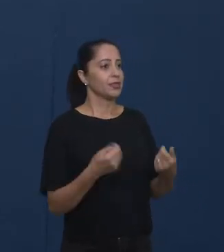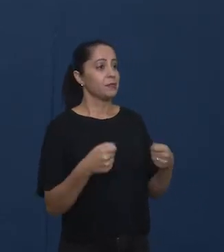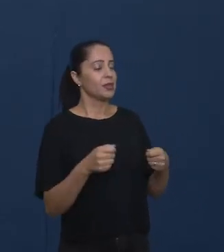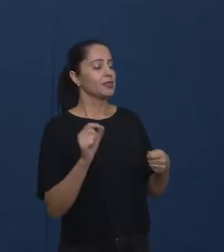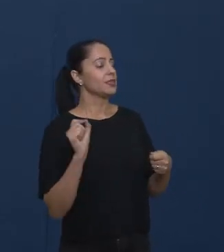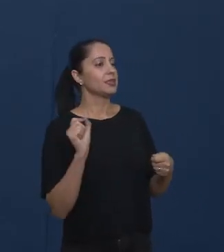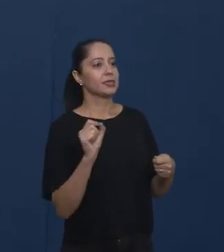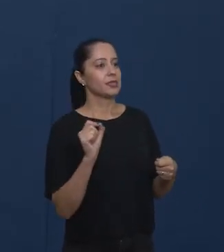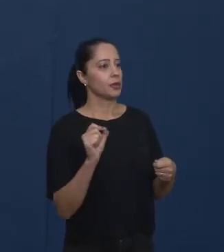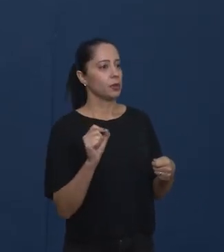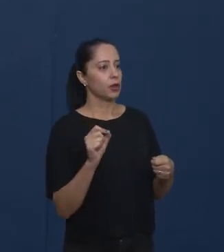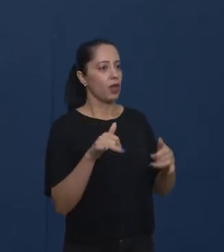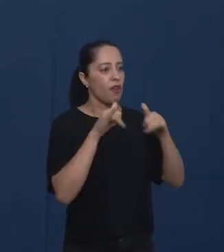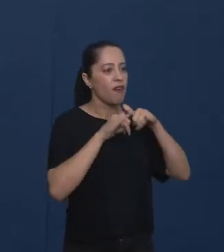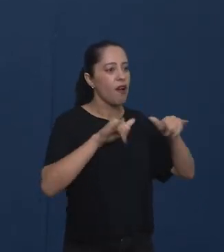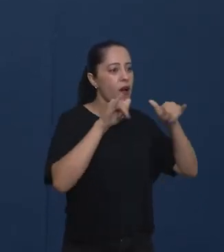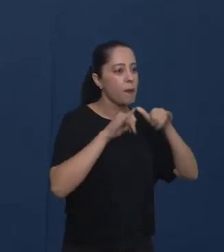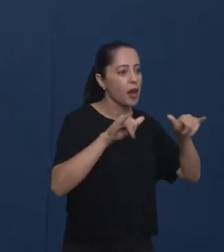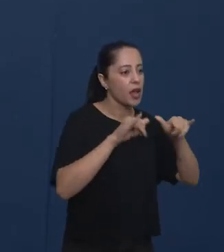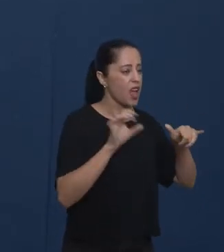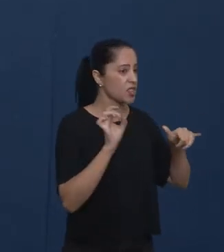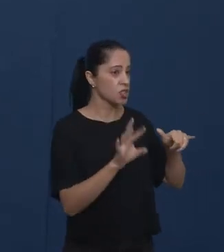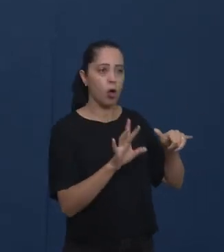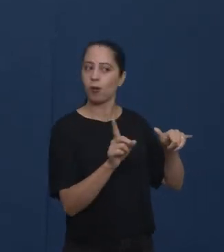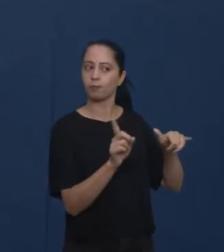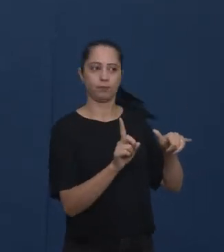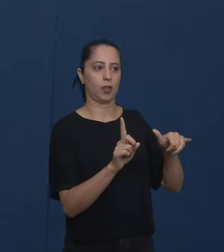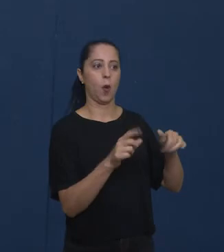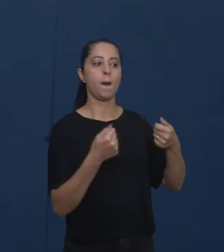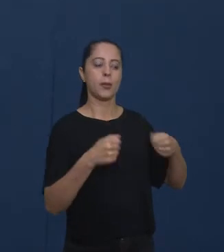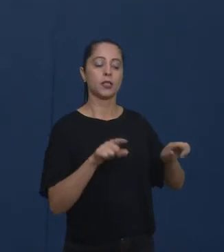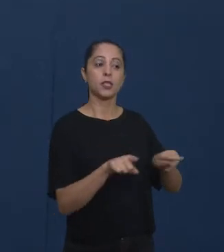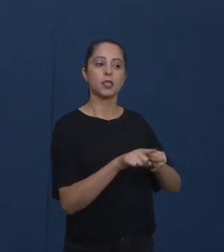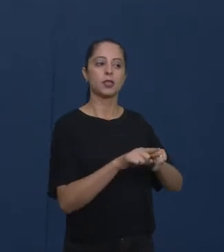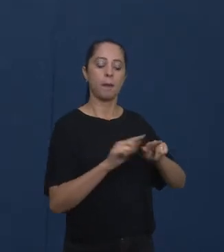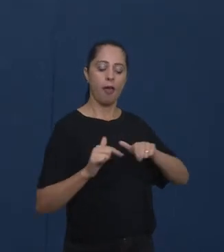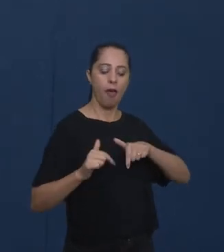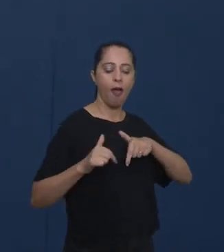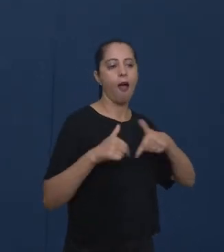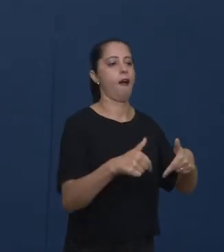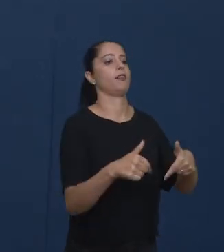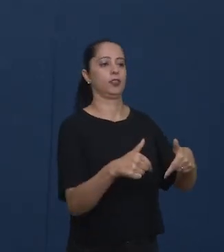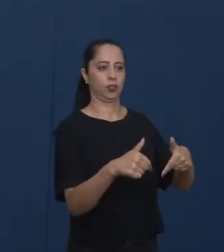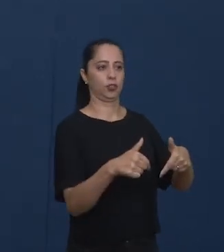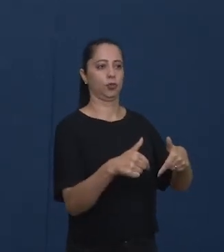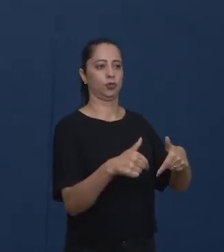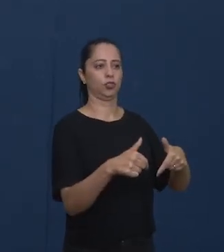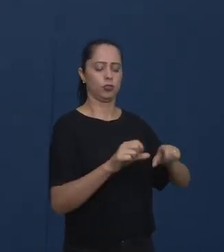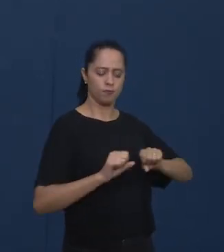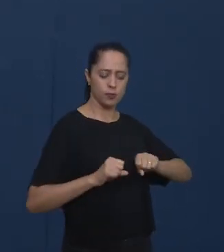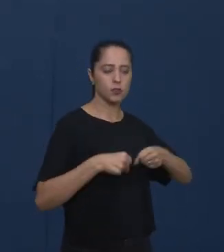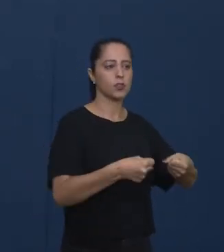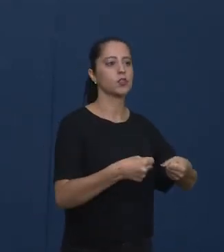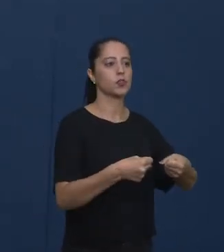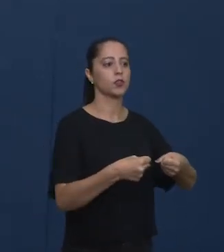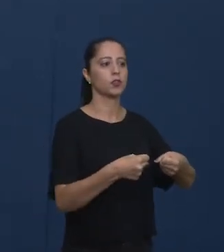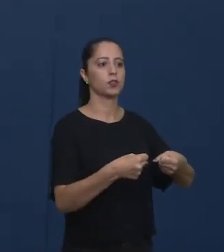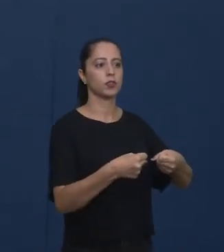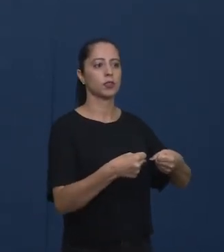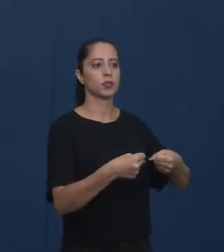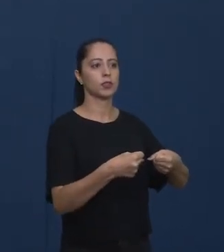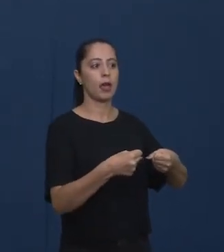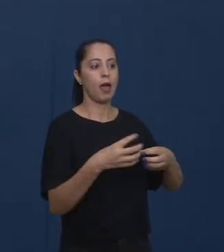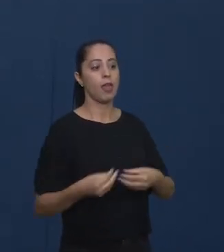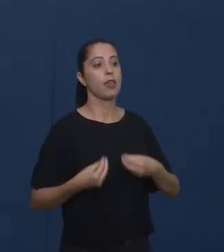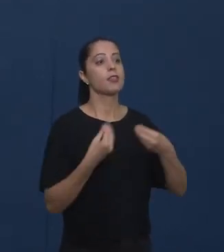não apenas pregar o fim do trabalho infantil, a gente precisa também tomar iniciativas para